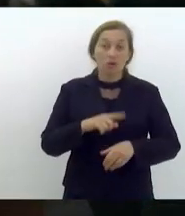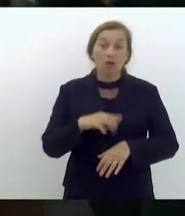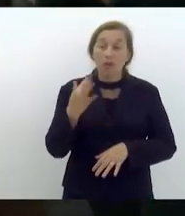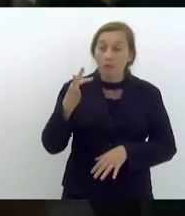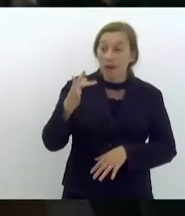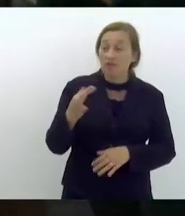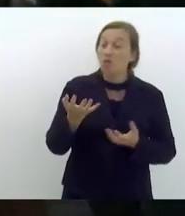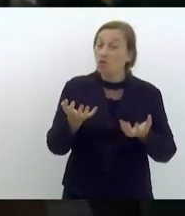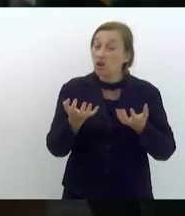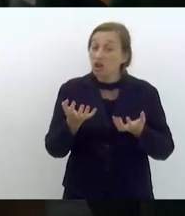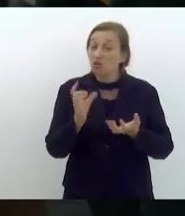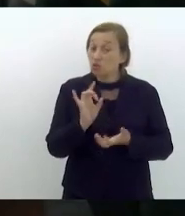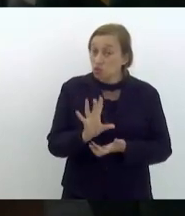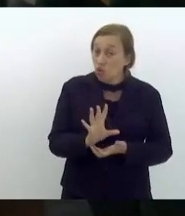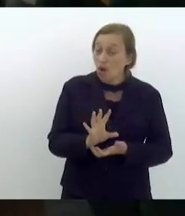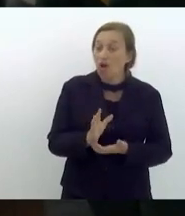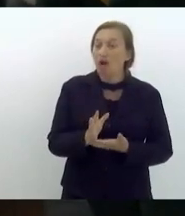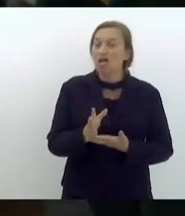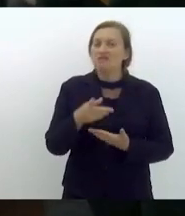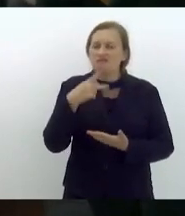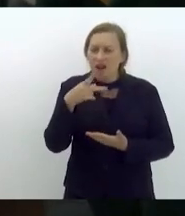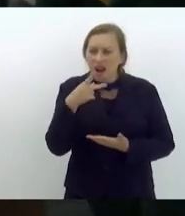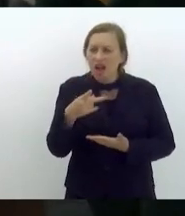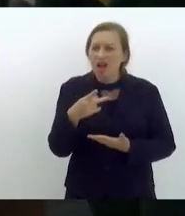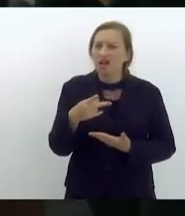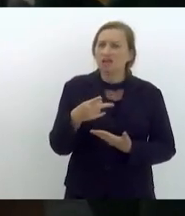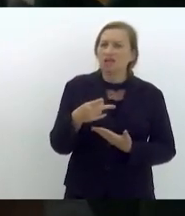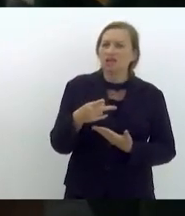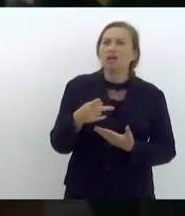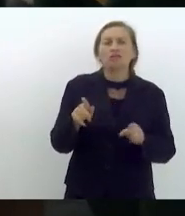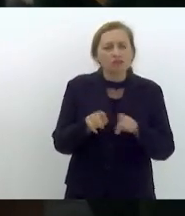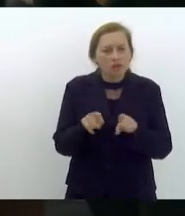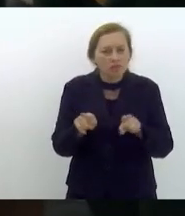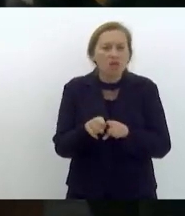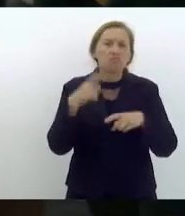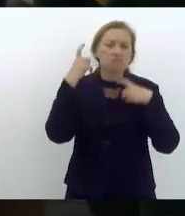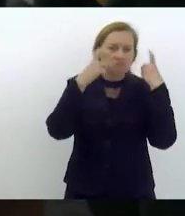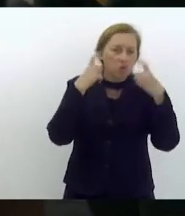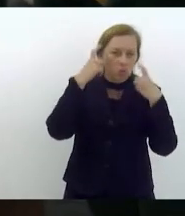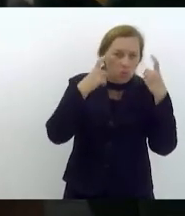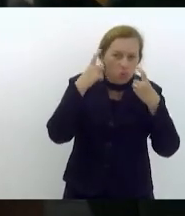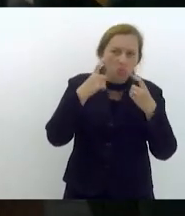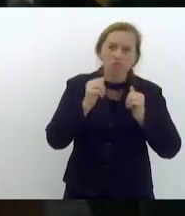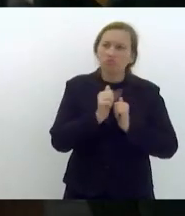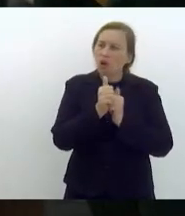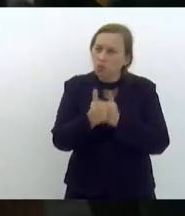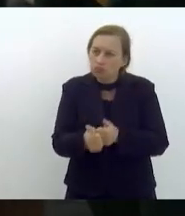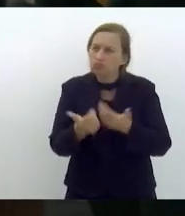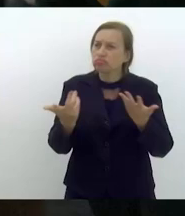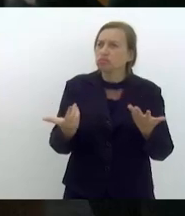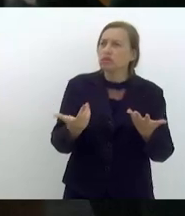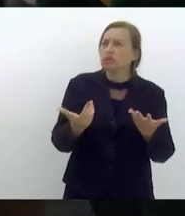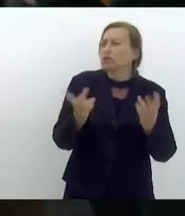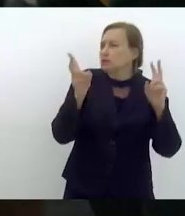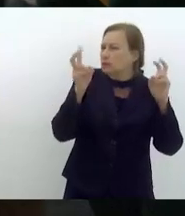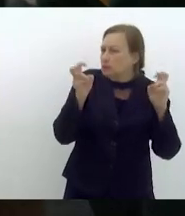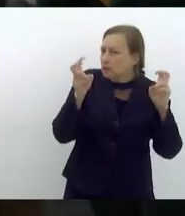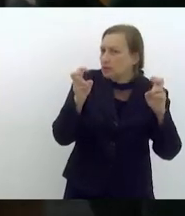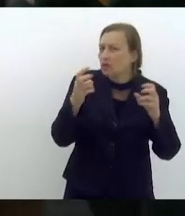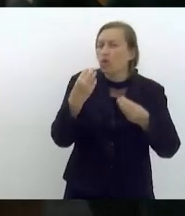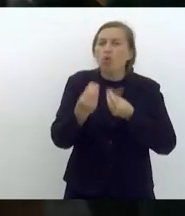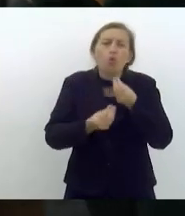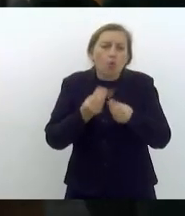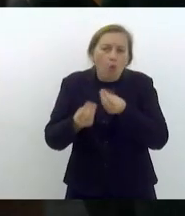breve eu só quero dizer que também me preocupa a condução deste tema da forma